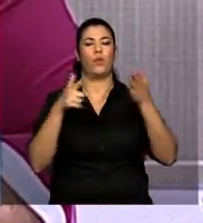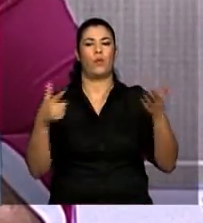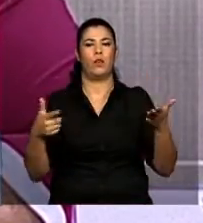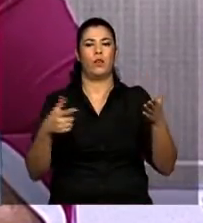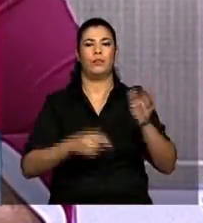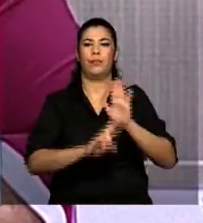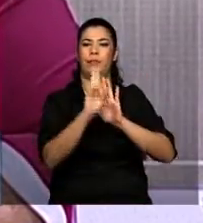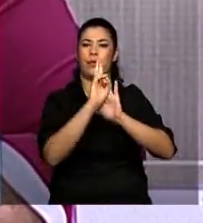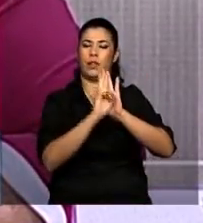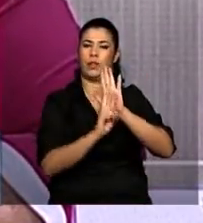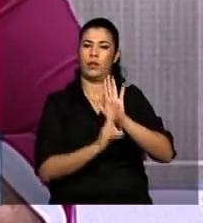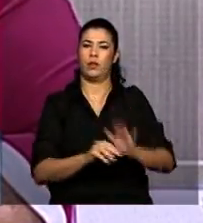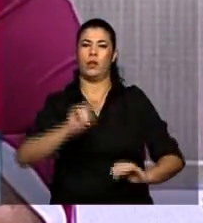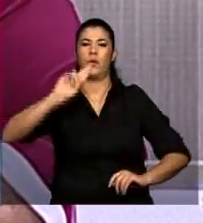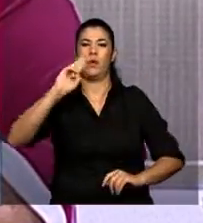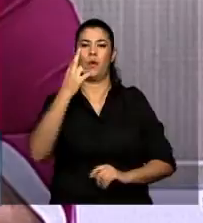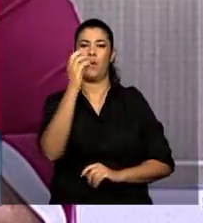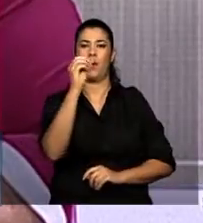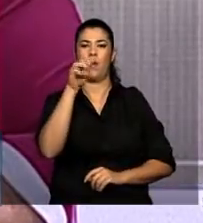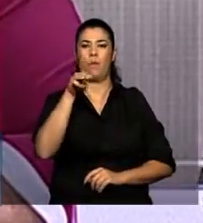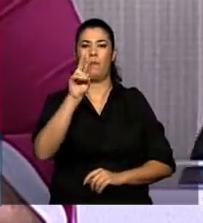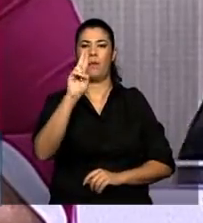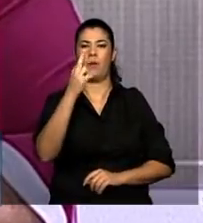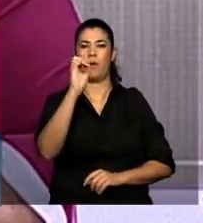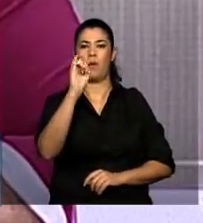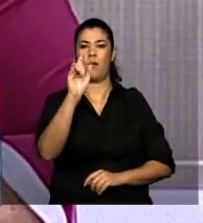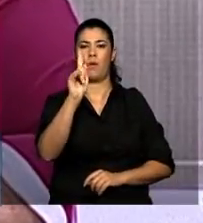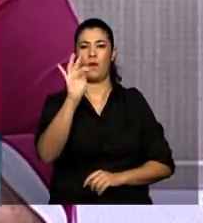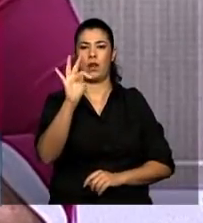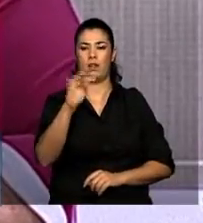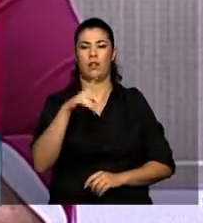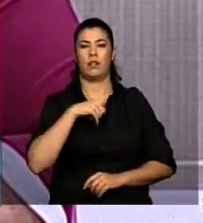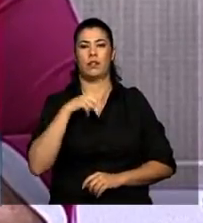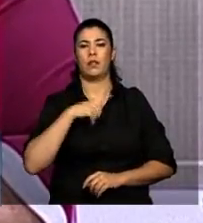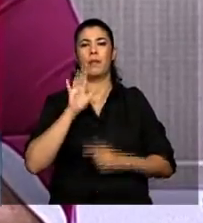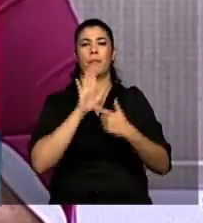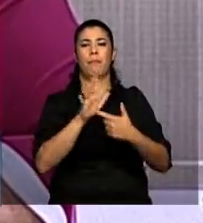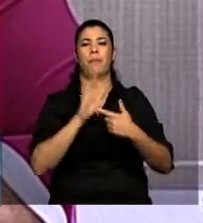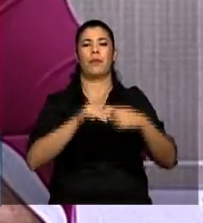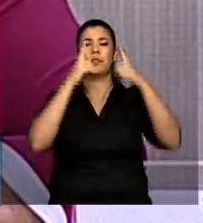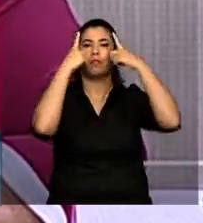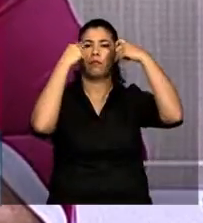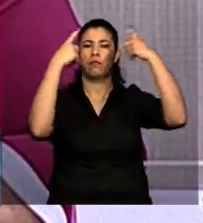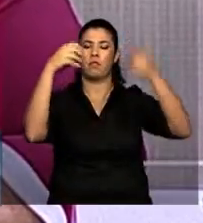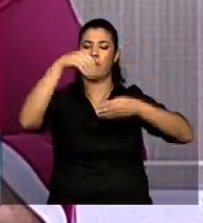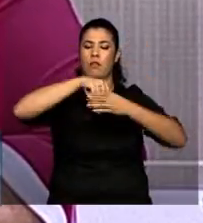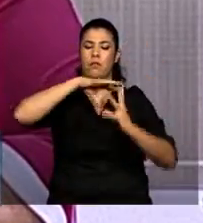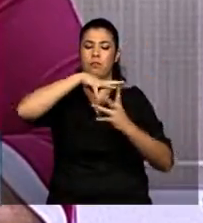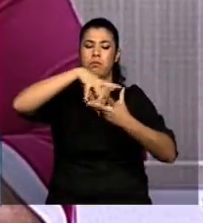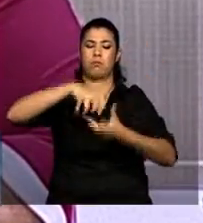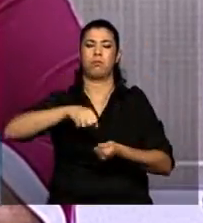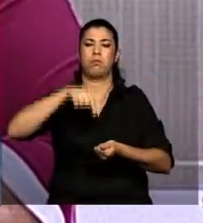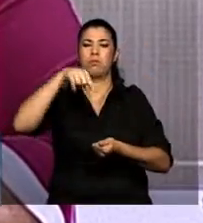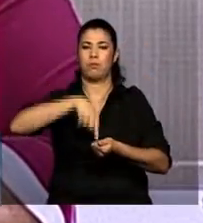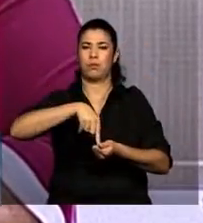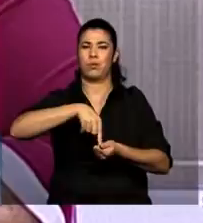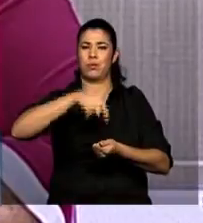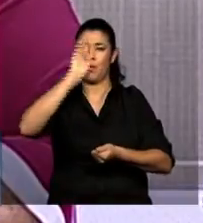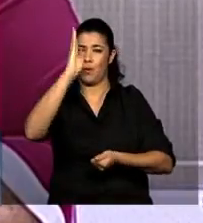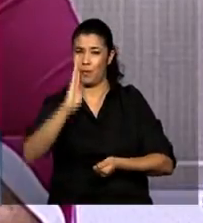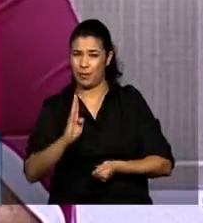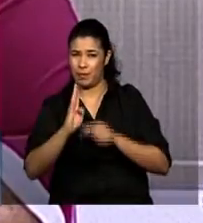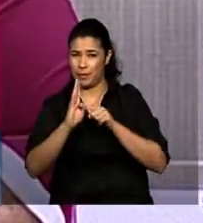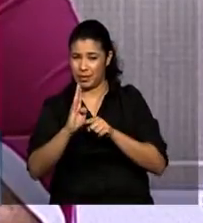Rights, falando da violência no mundo, né? E, no caso do Brasil, de forma muito